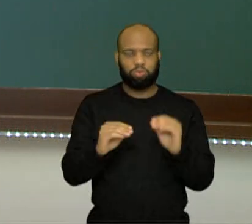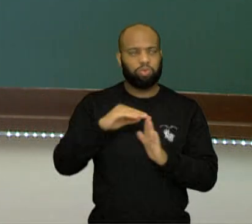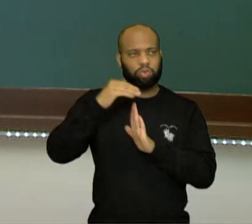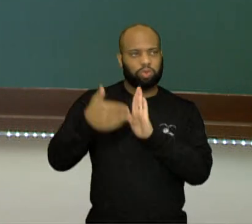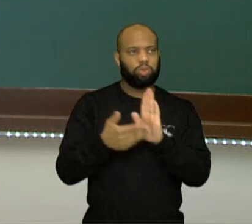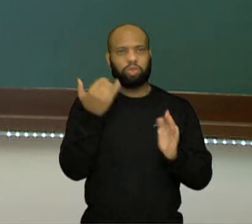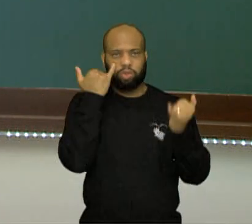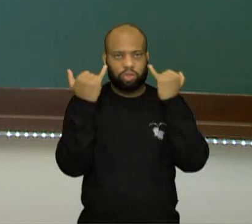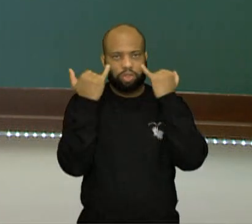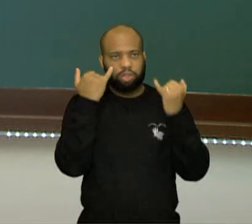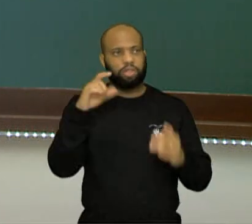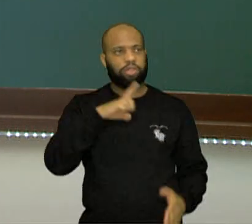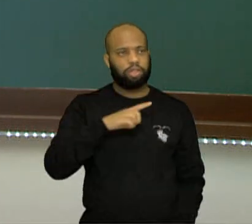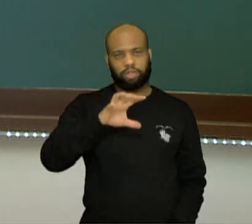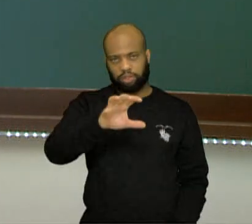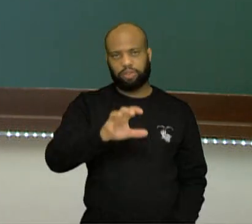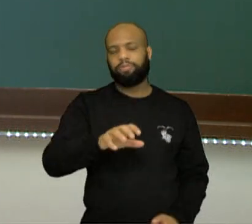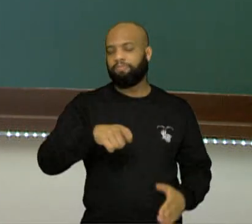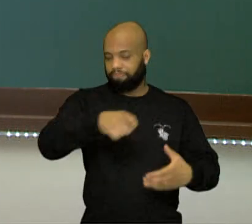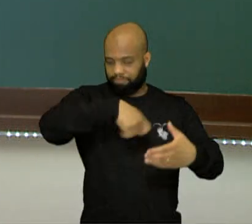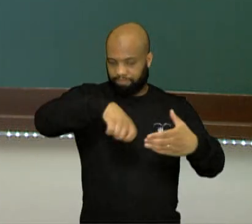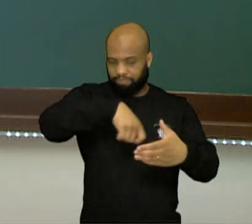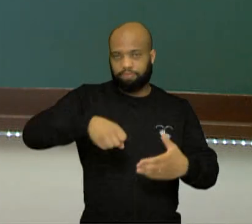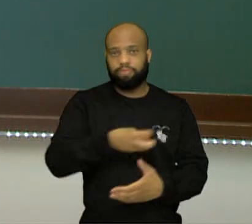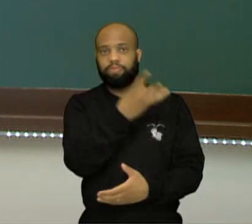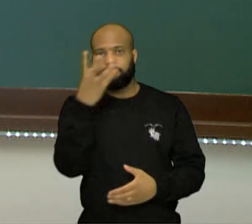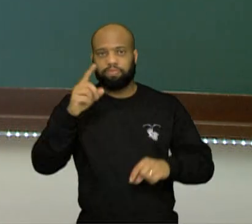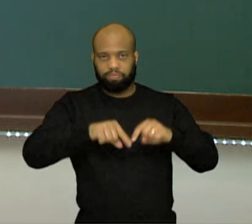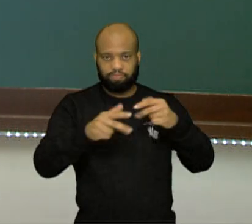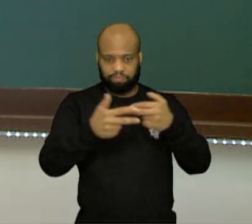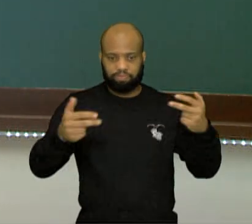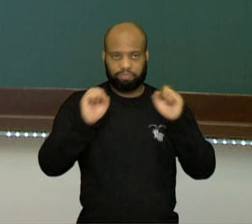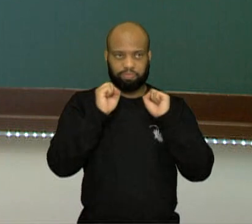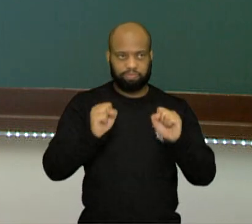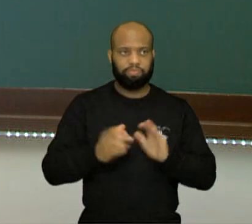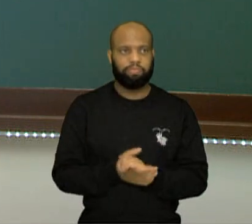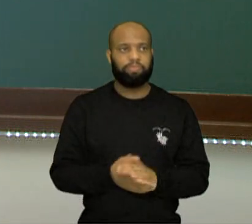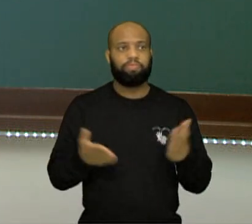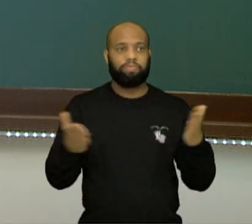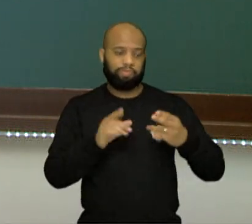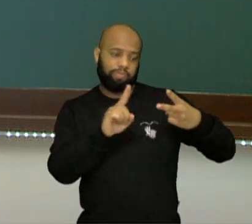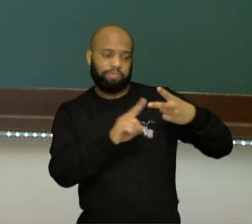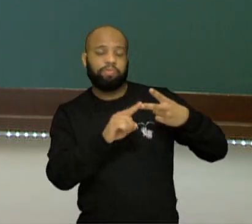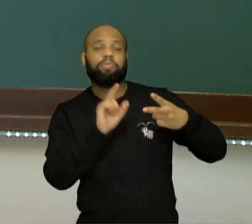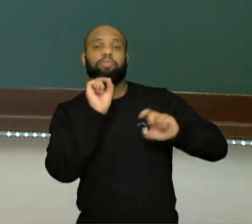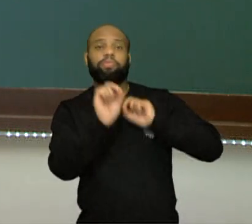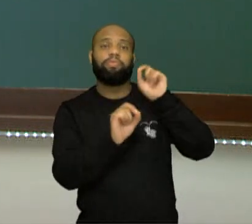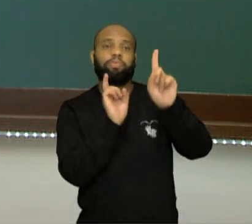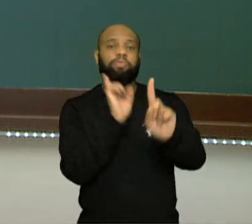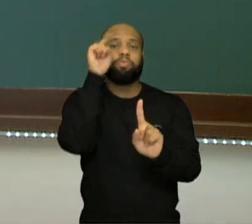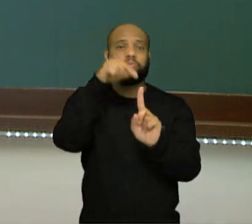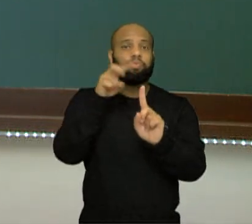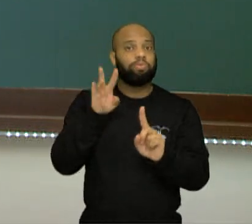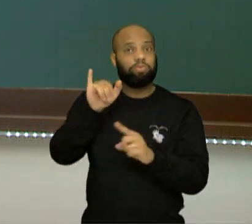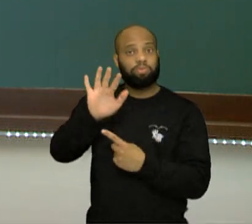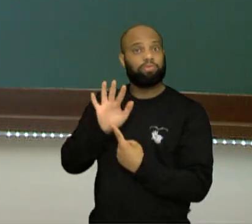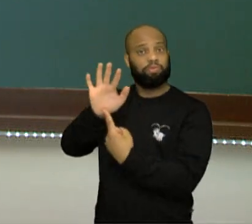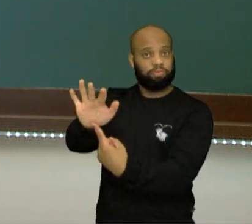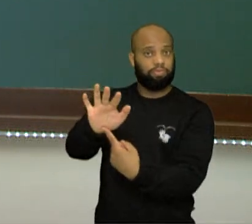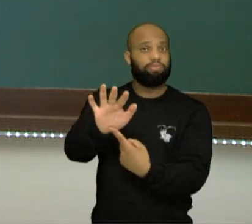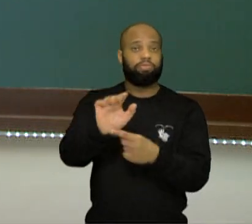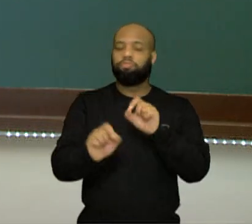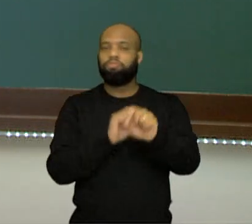naquela receita, né? Então, a quantidade de produtos, posso fazer. Já a sinopse tem função de apresentar a obra,